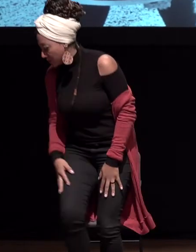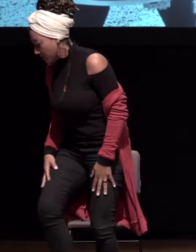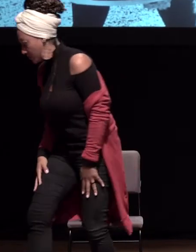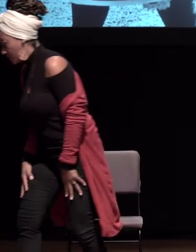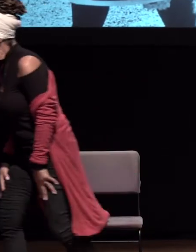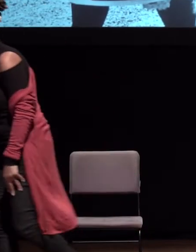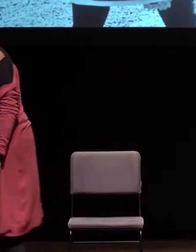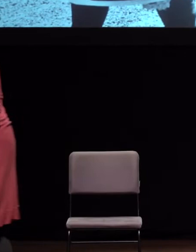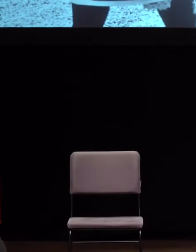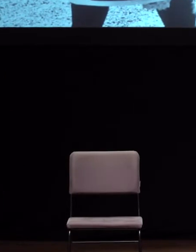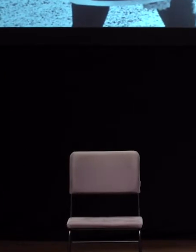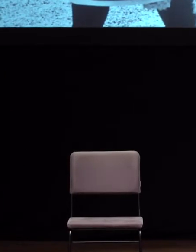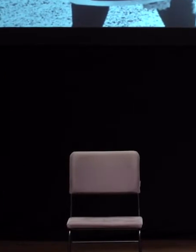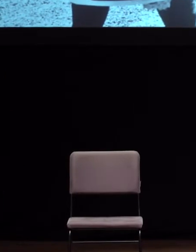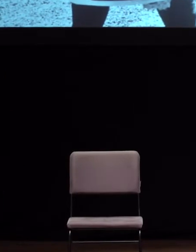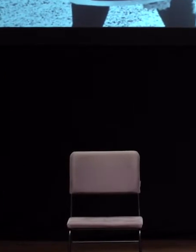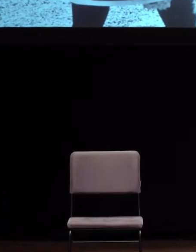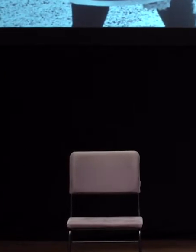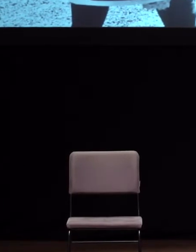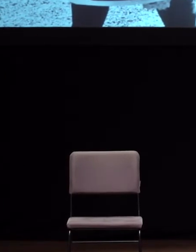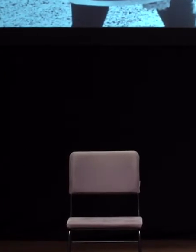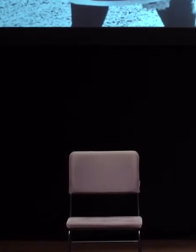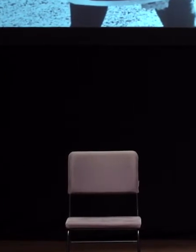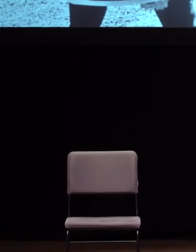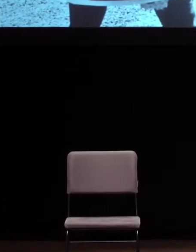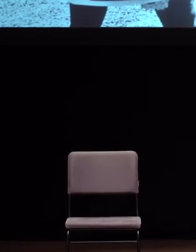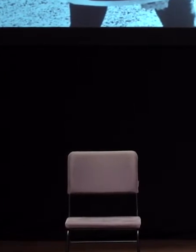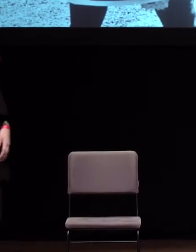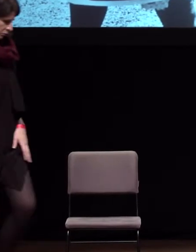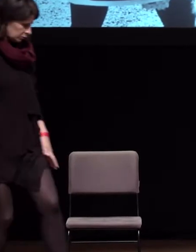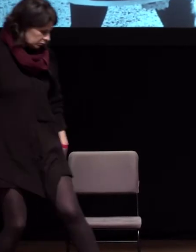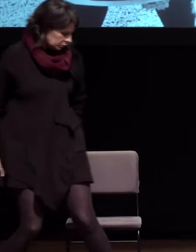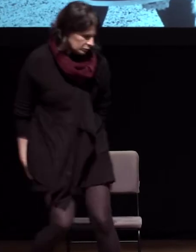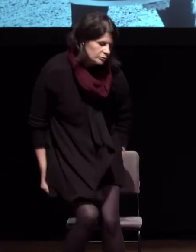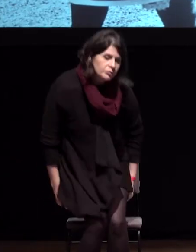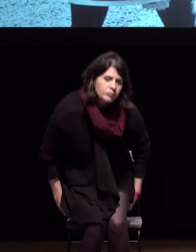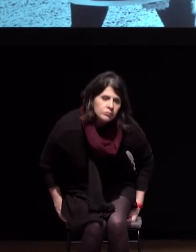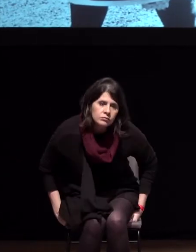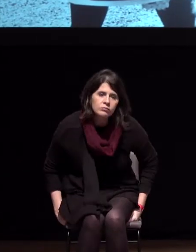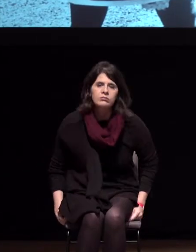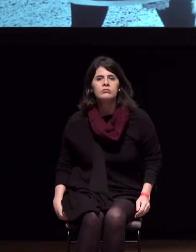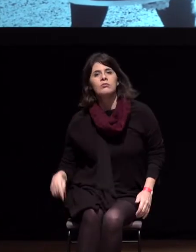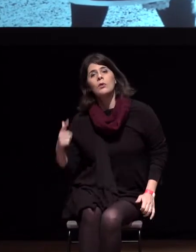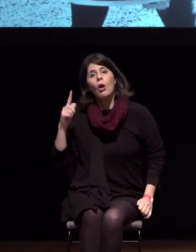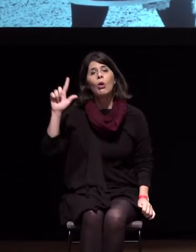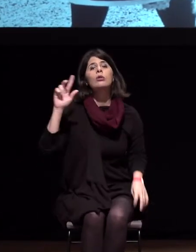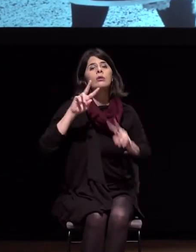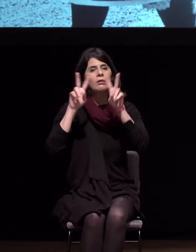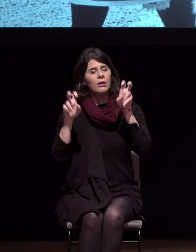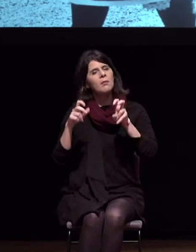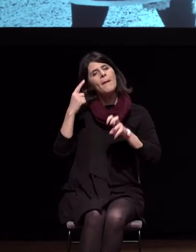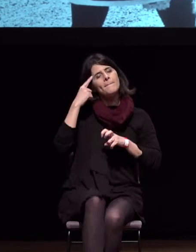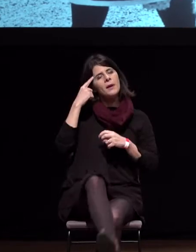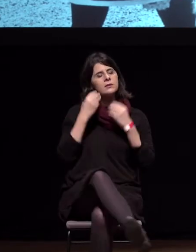de conhecermos quem somos e as nossas histórias, que elas passam, claro, pelos